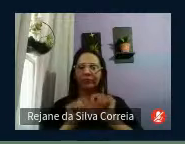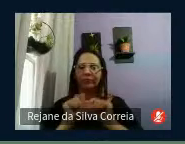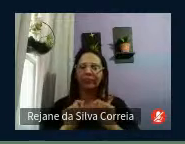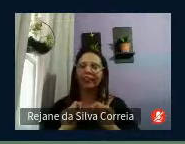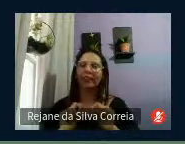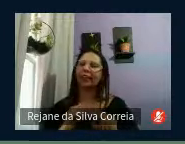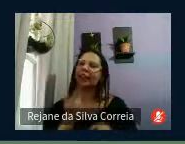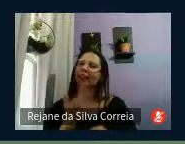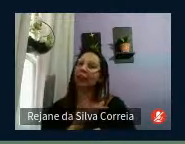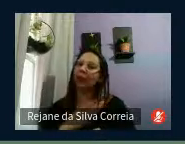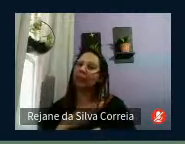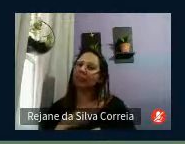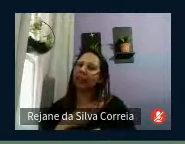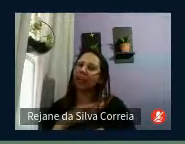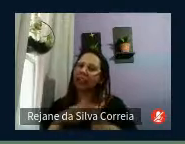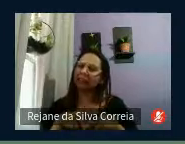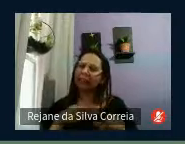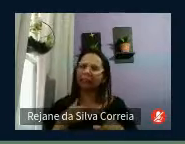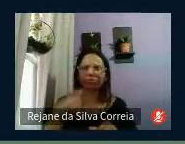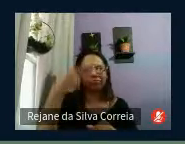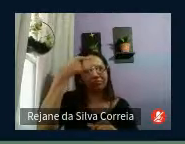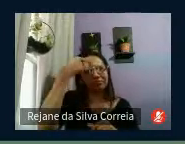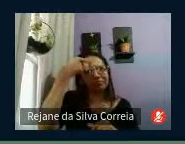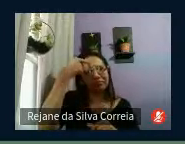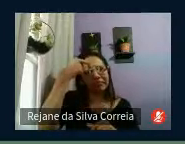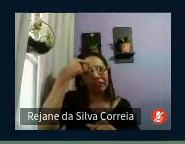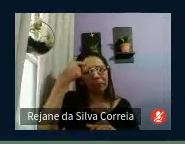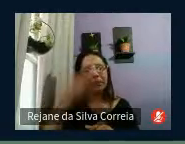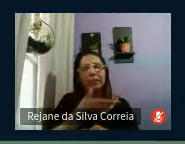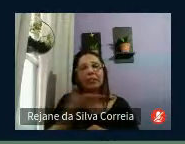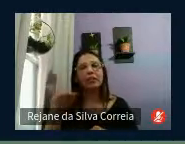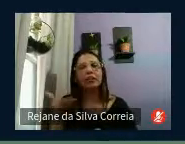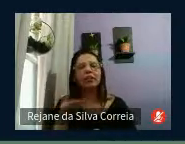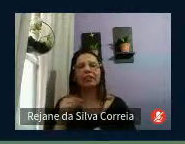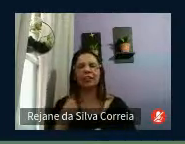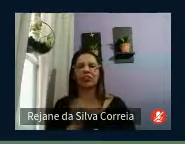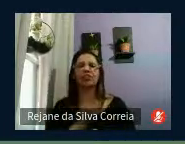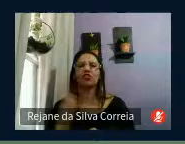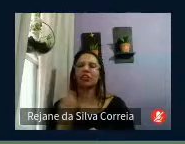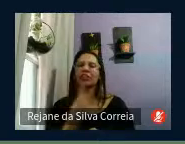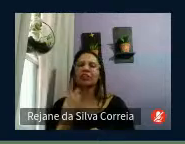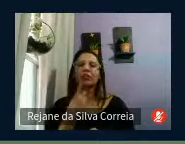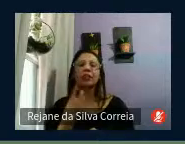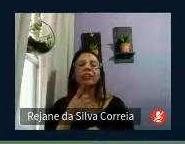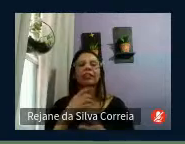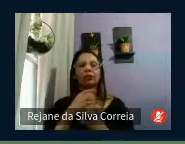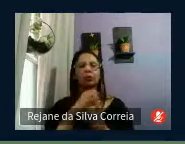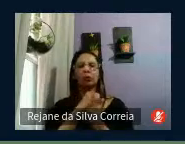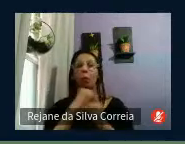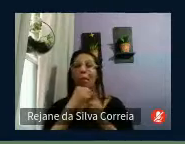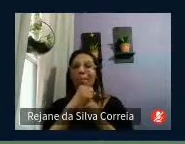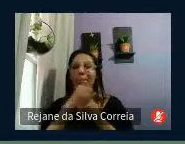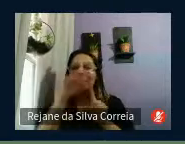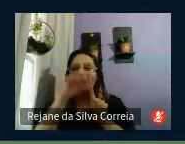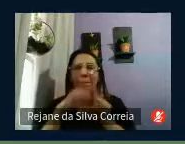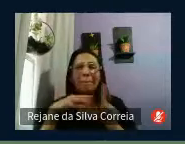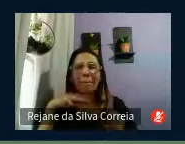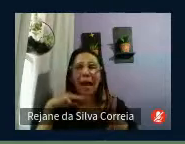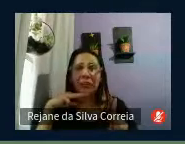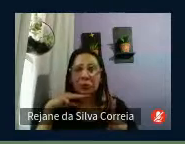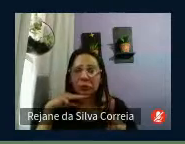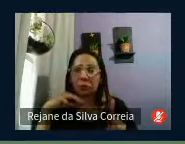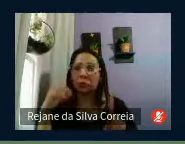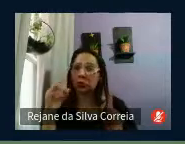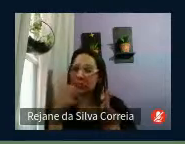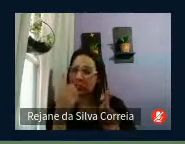já não está consolidado na cabeça de vocês hoje, o fato da gente estar isolado socialmente desde março, ali trabalhando em projetos diferentes,